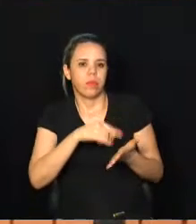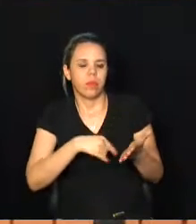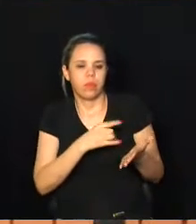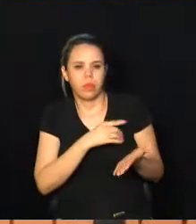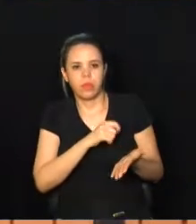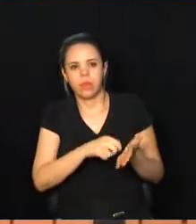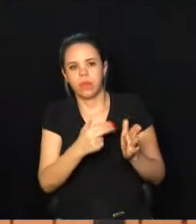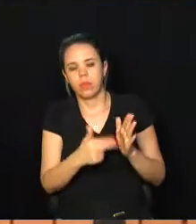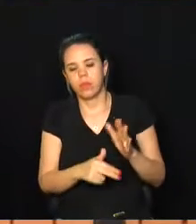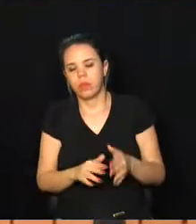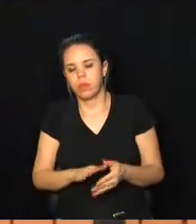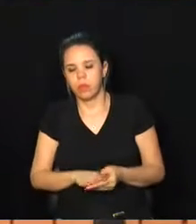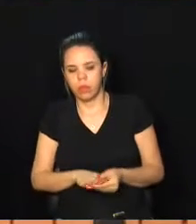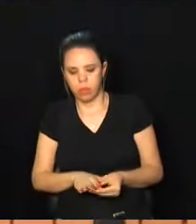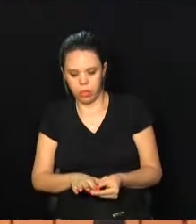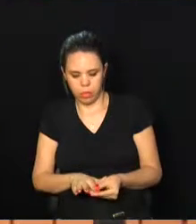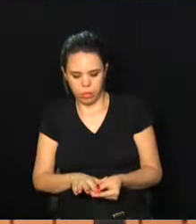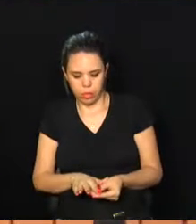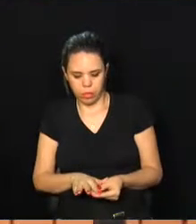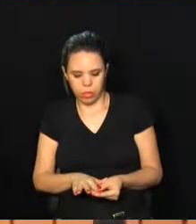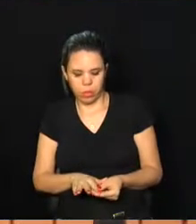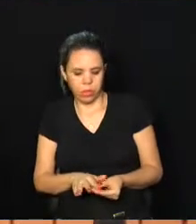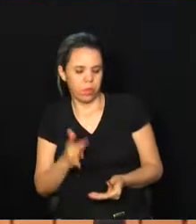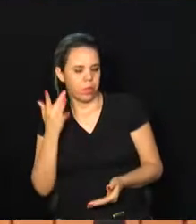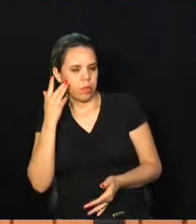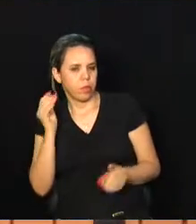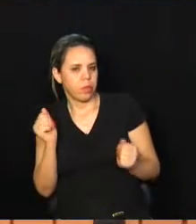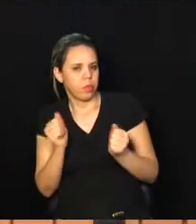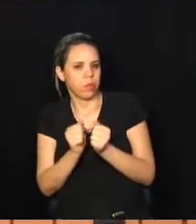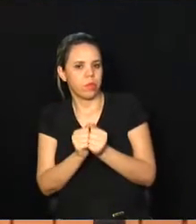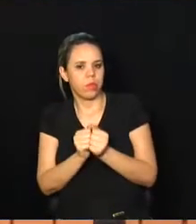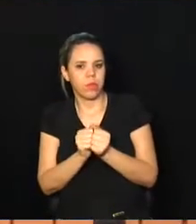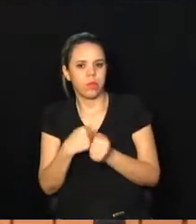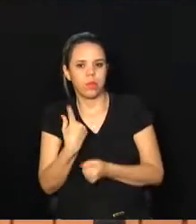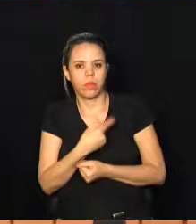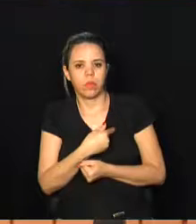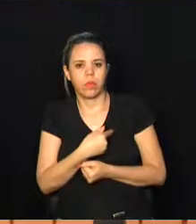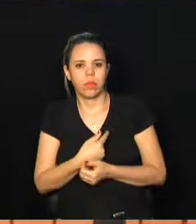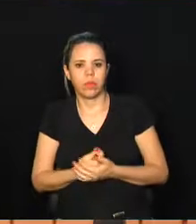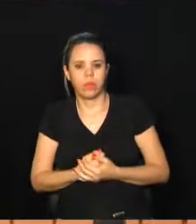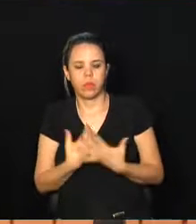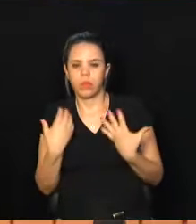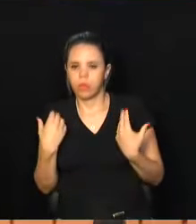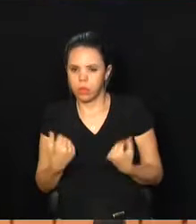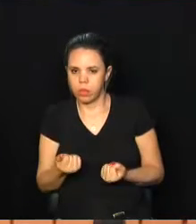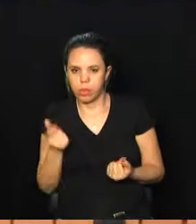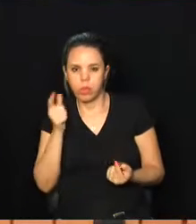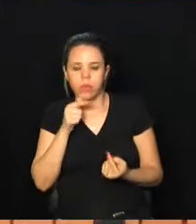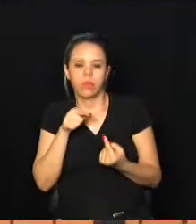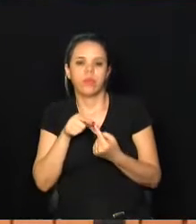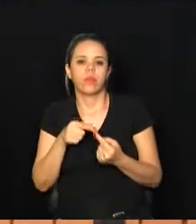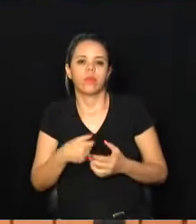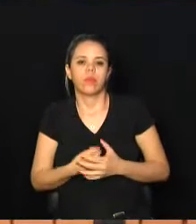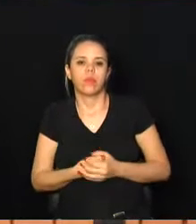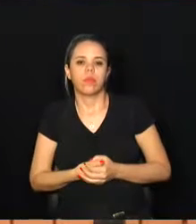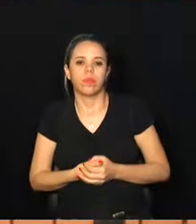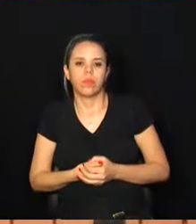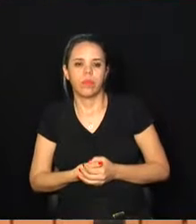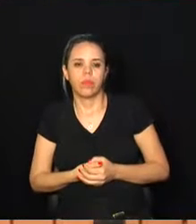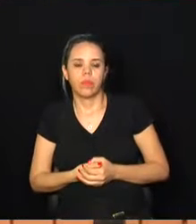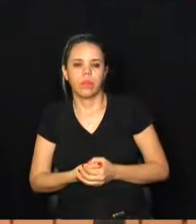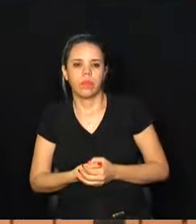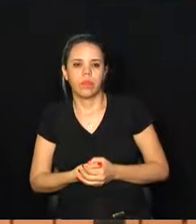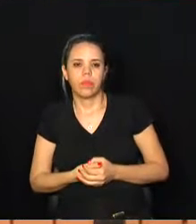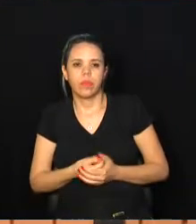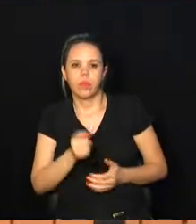assinar, né? Então, eu acho que juntos nós vamos chegar lá. Então, essas são